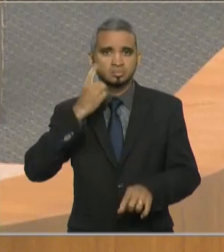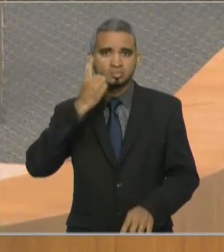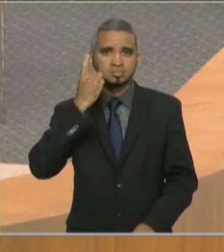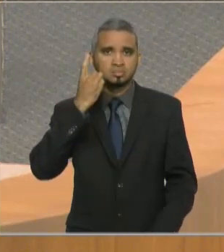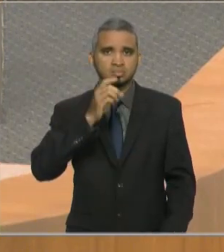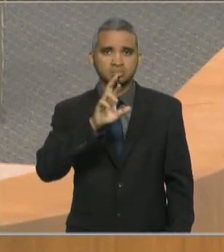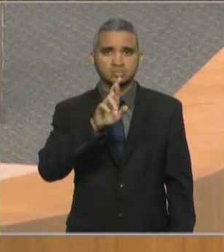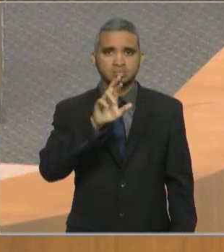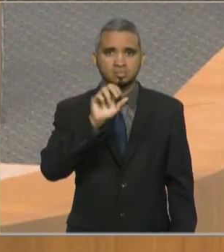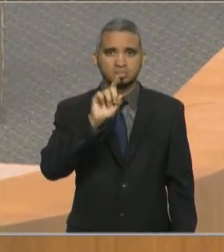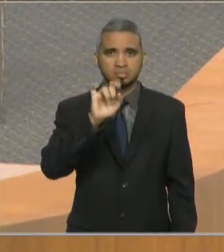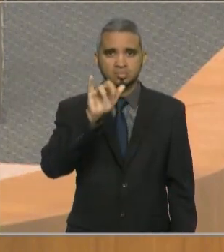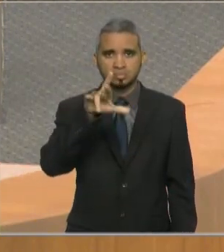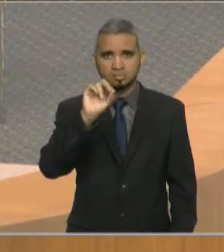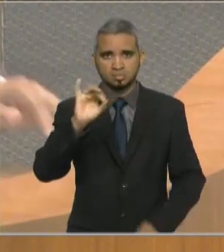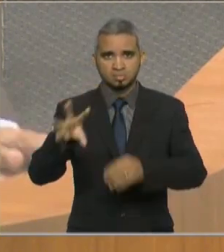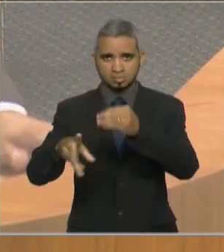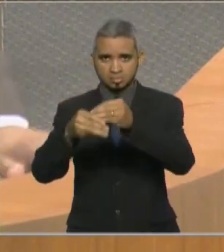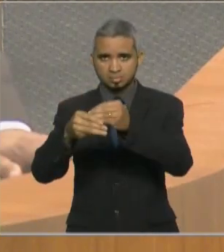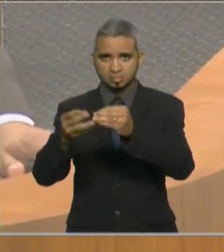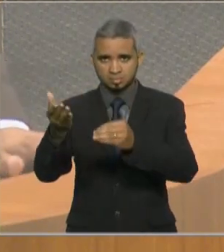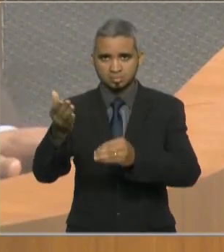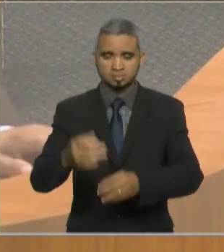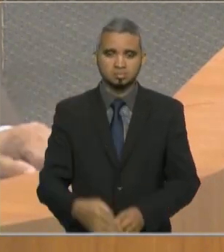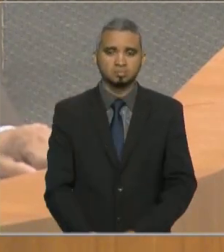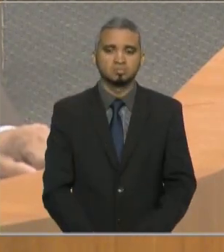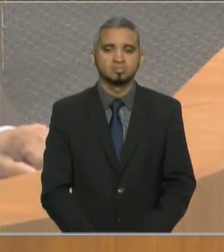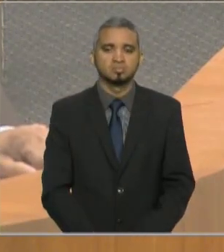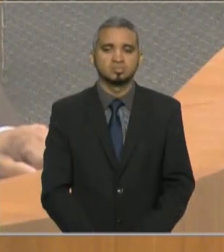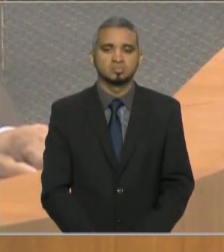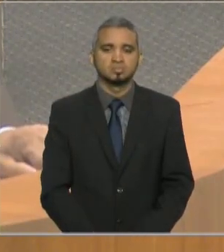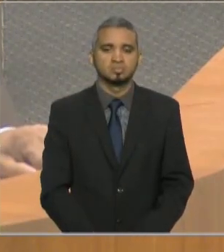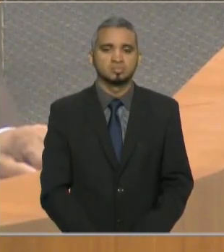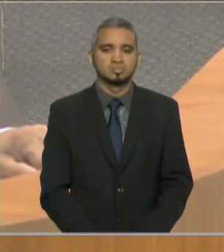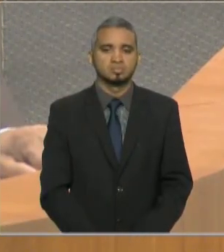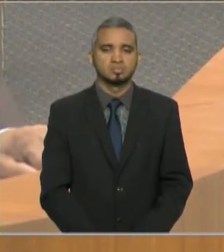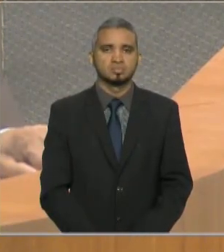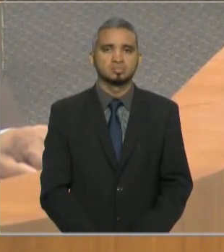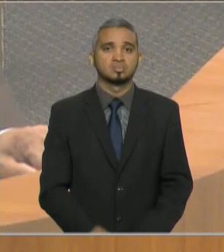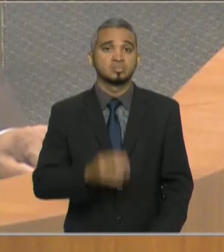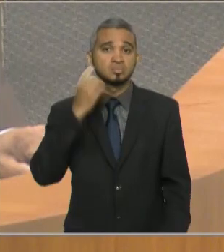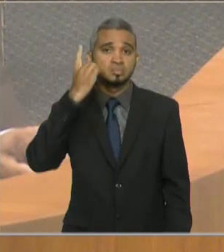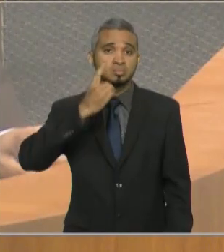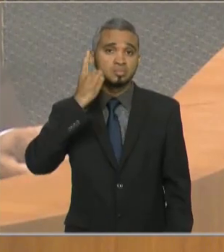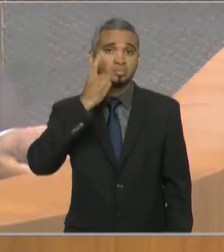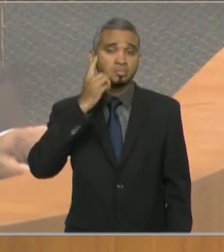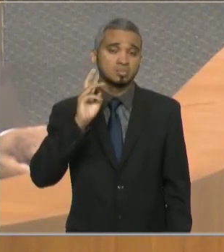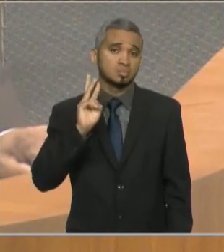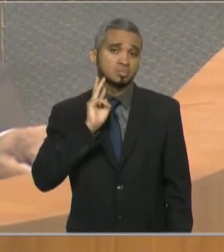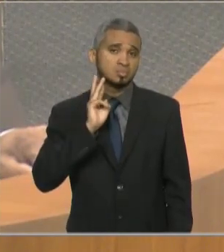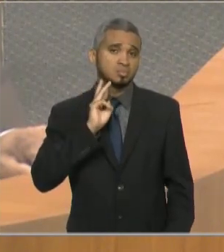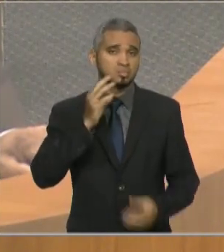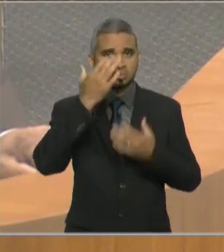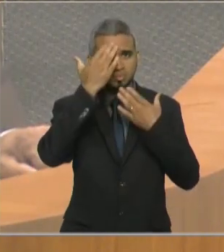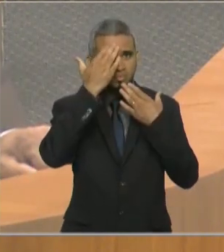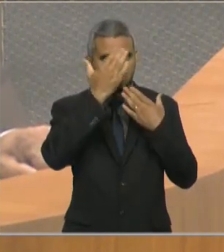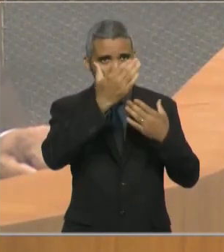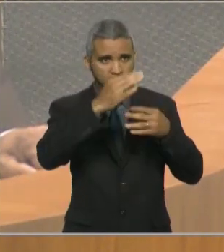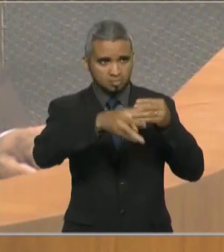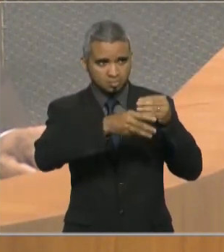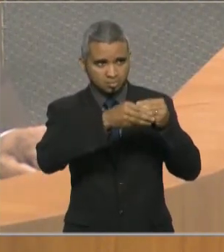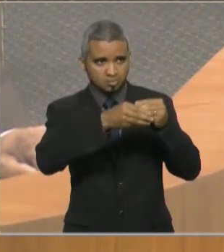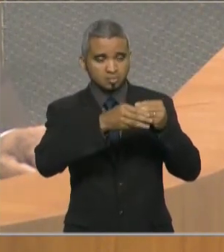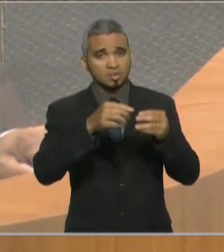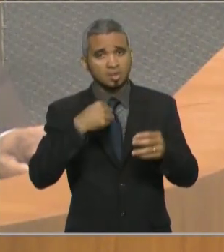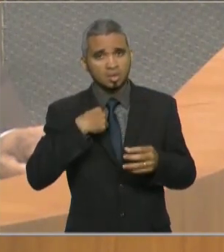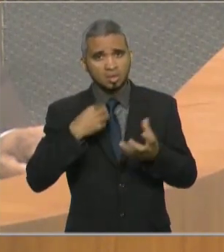Cafeteira. Deputado Wellington, primeiramente, muito obrigado pela parte. Eu queria só questionar Vossa Excelência se